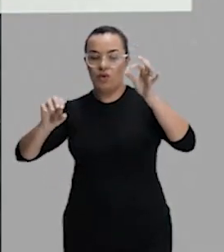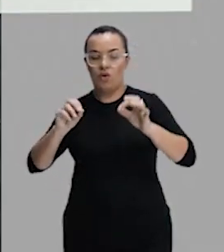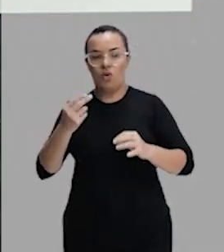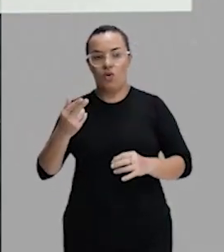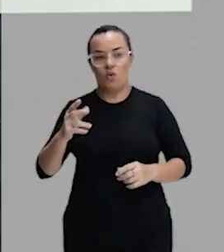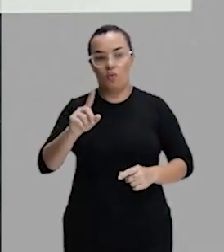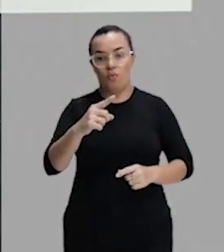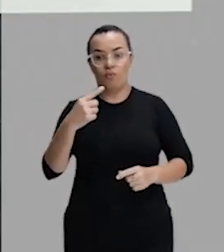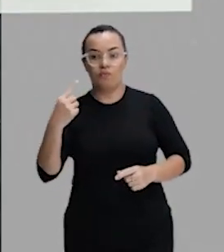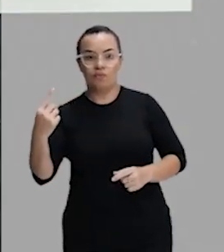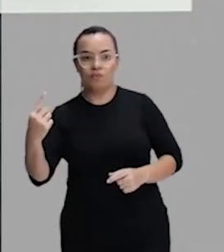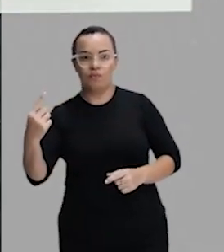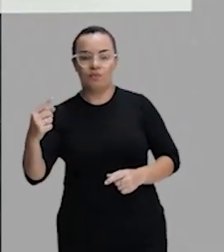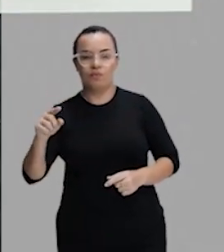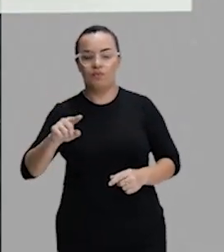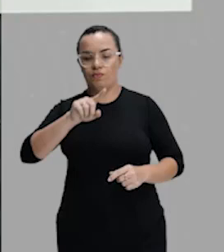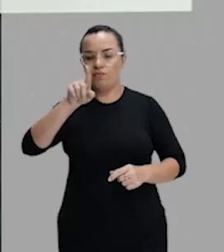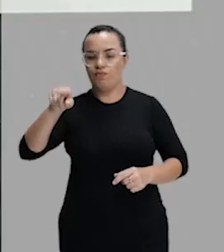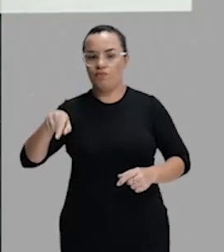reta diretriz.